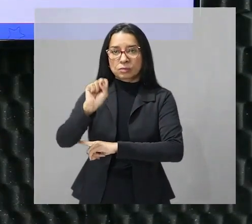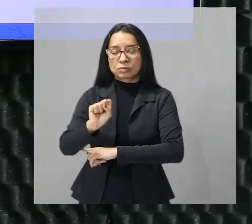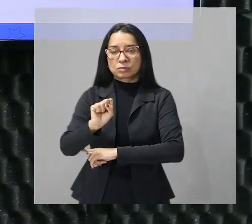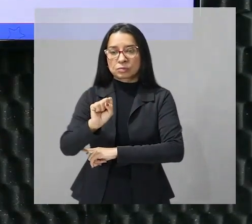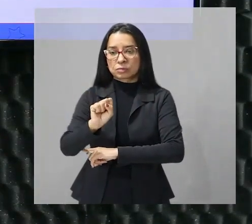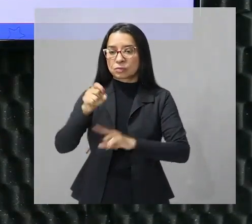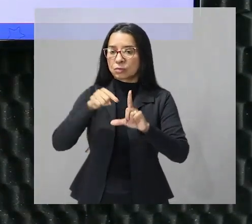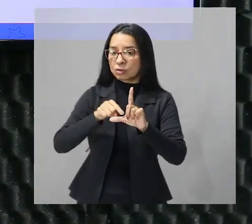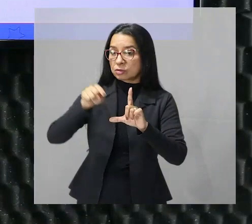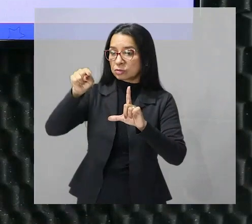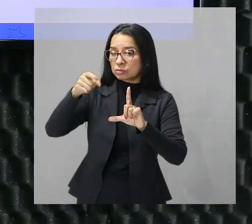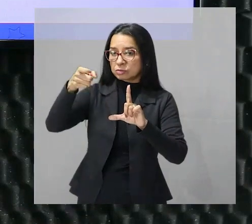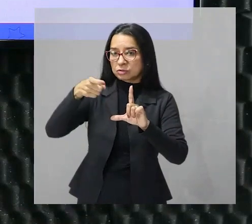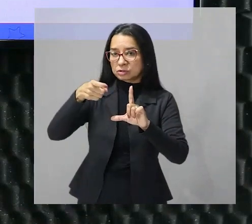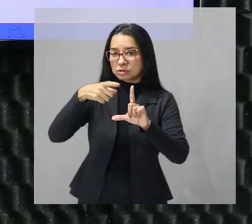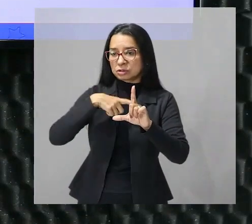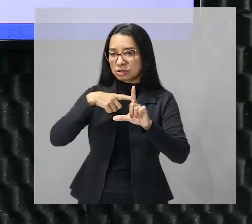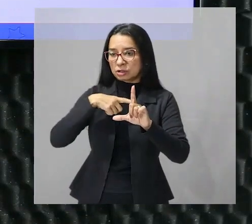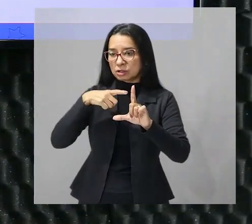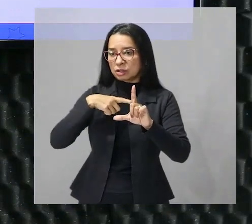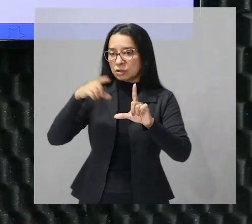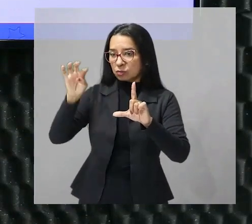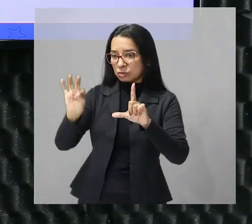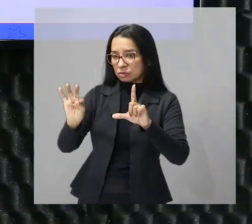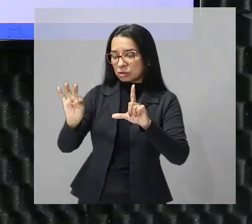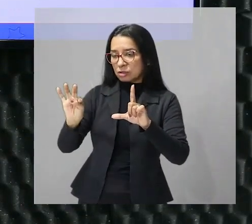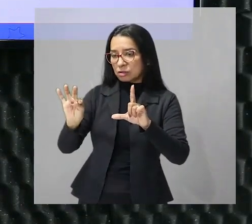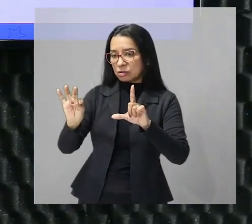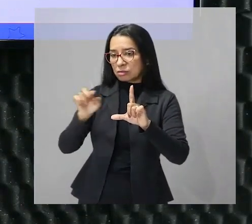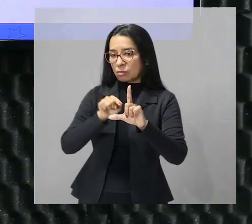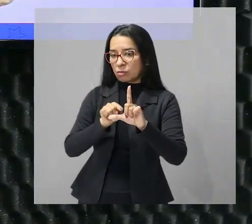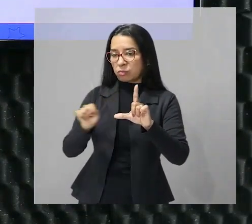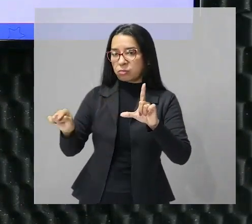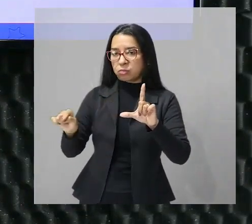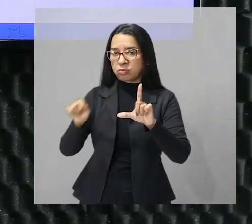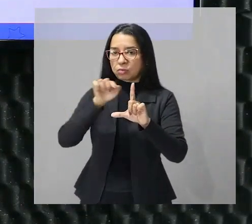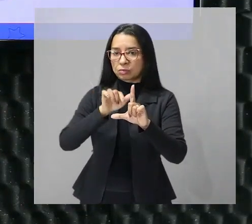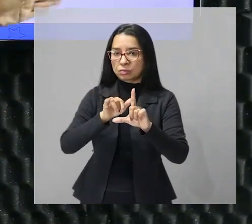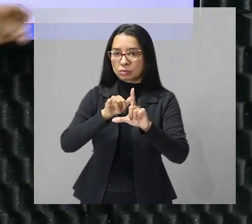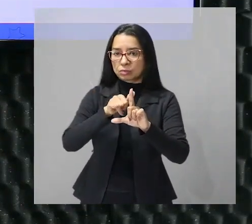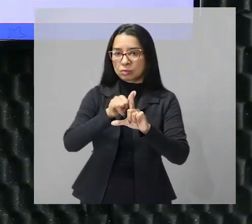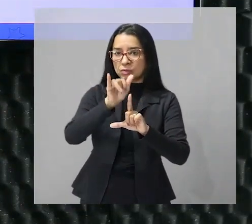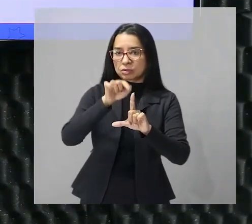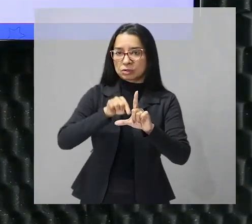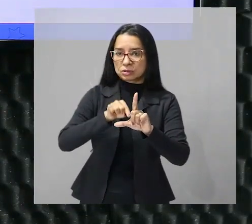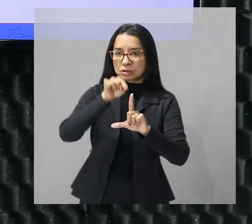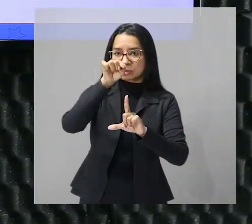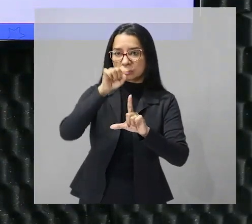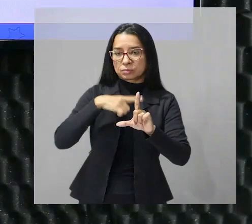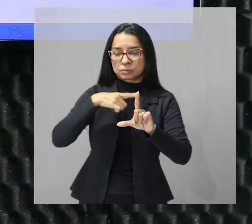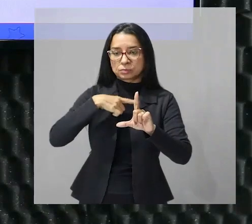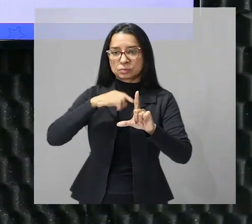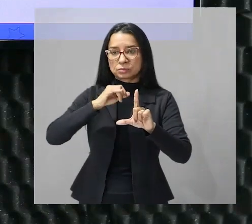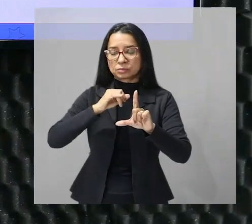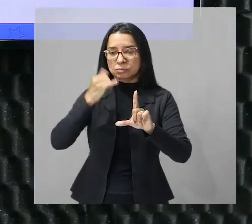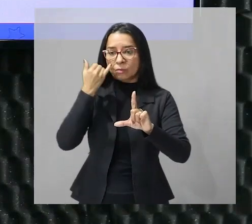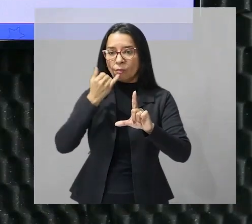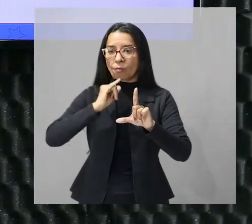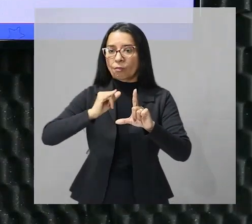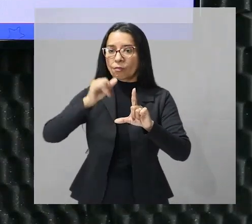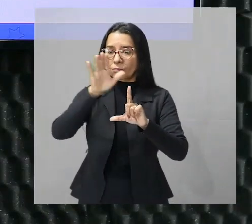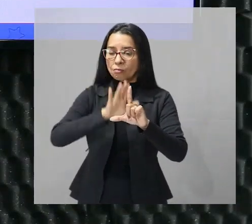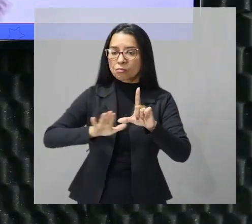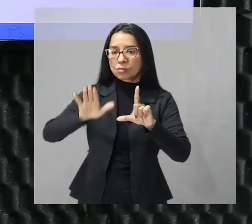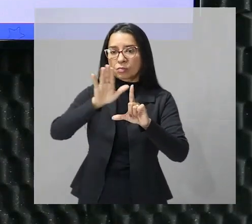X, eu tenho a informação tempo e a unidade de medida é segundo. No eixo Y, eu tenho a informação espaço